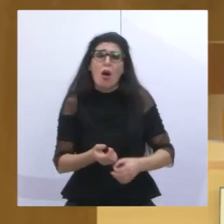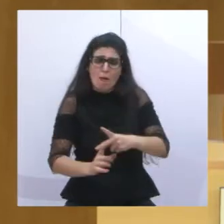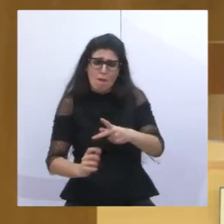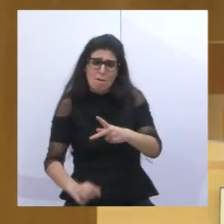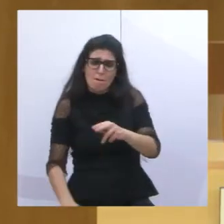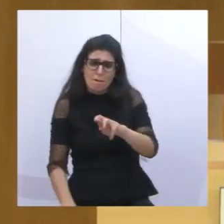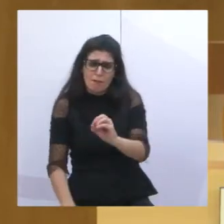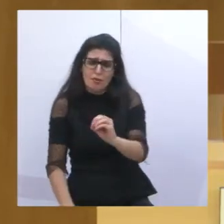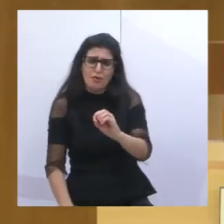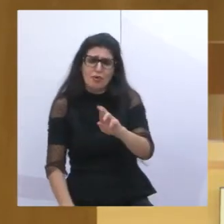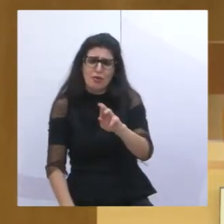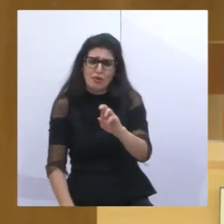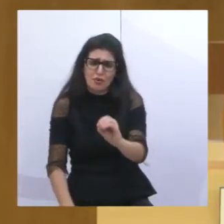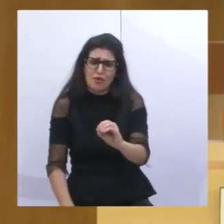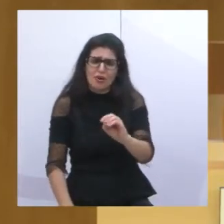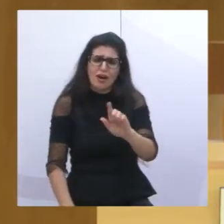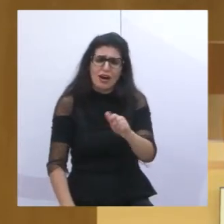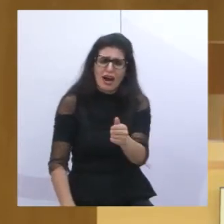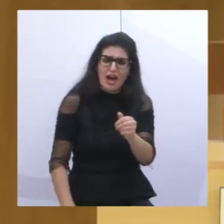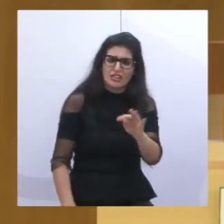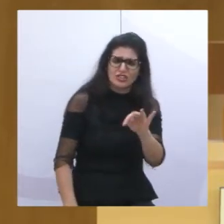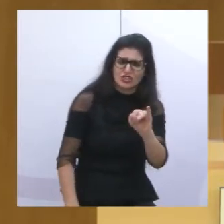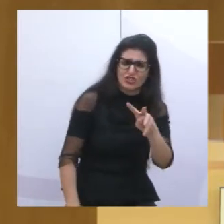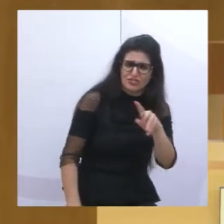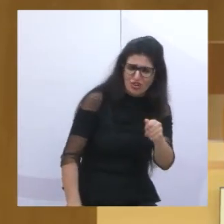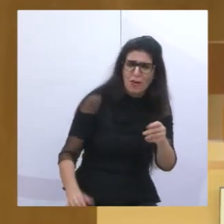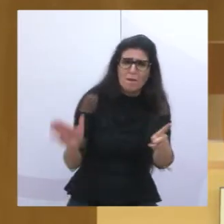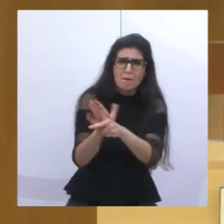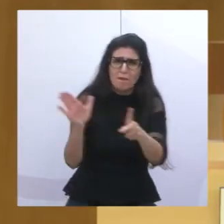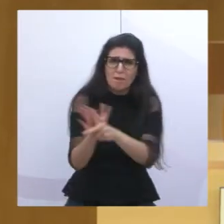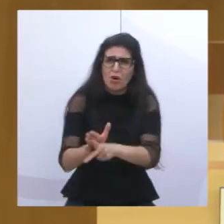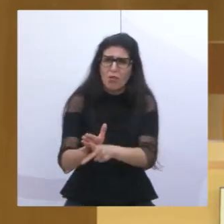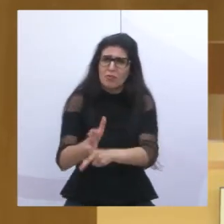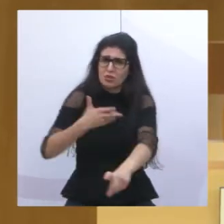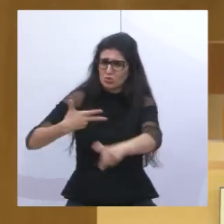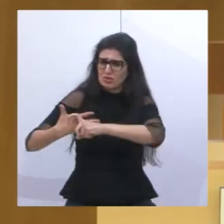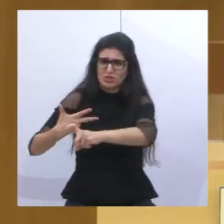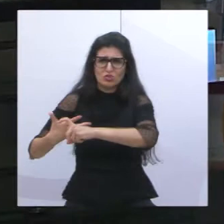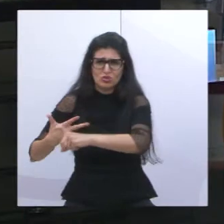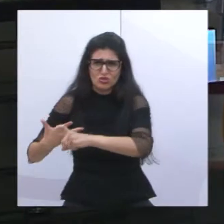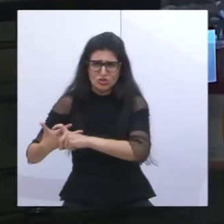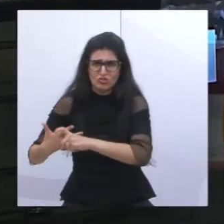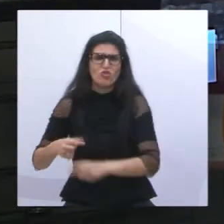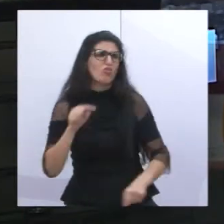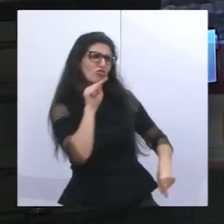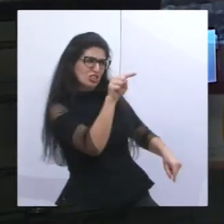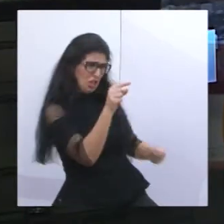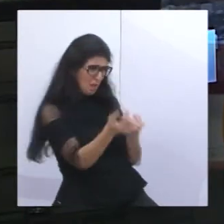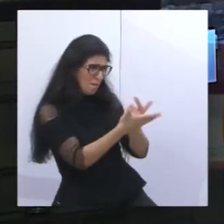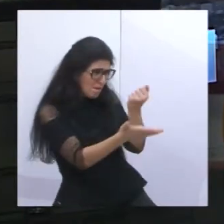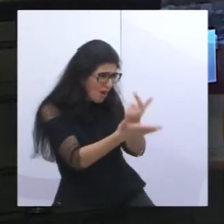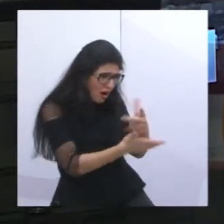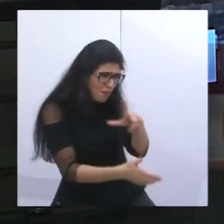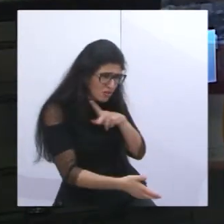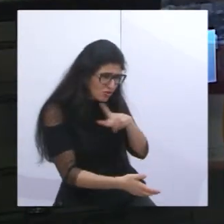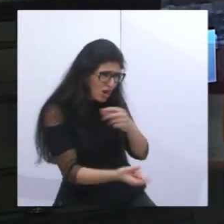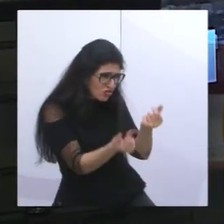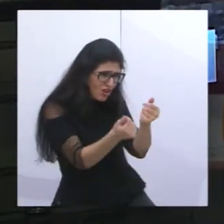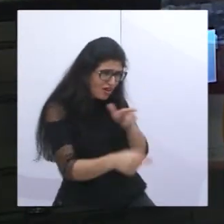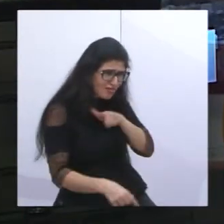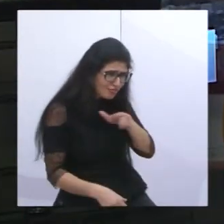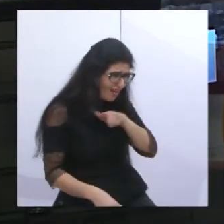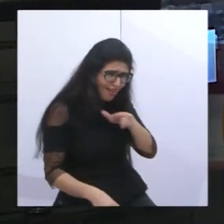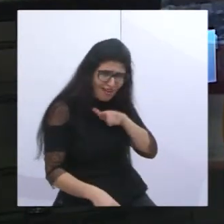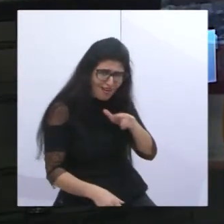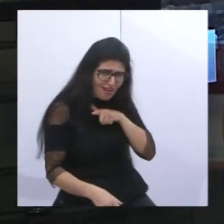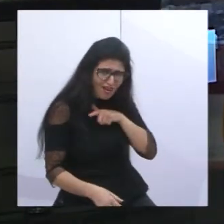do executivo. O senhor com certeza tem dinheiro para pagar uma consulta particular. Graças a Deus, exatamente. Eu também estou de